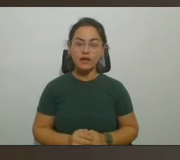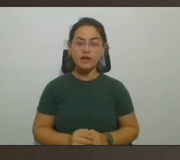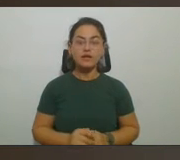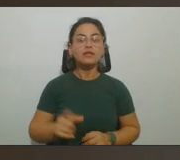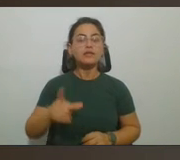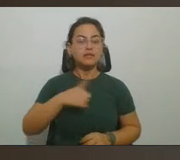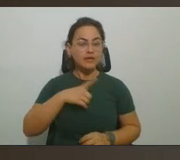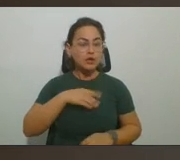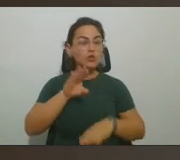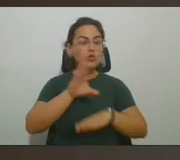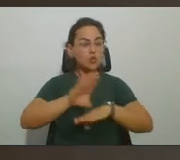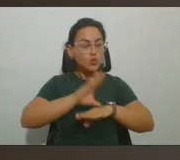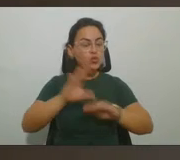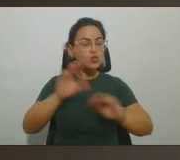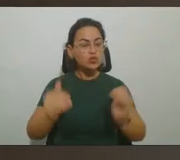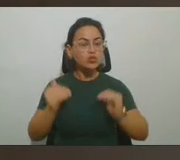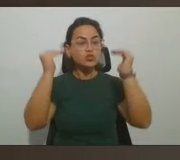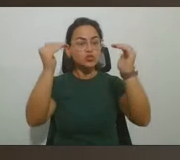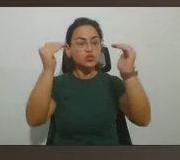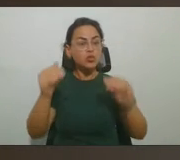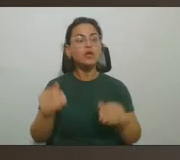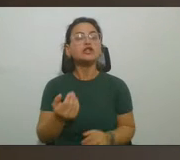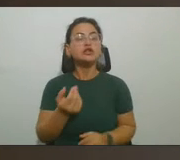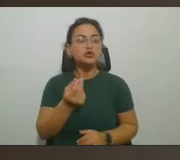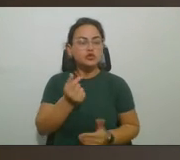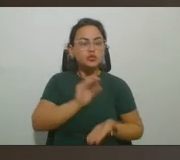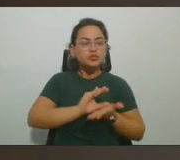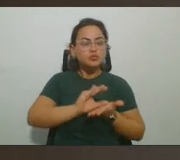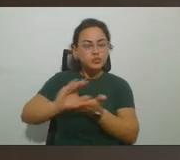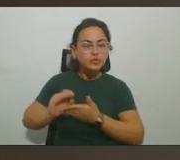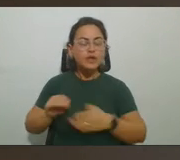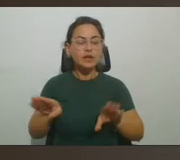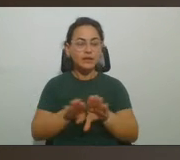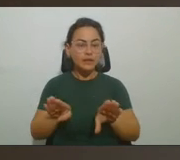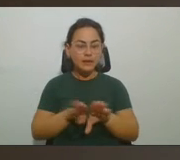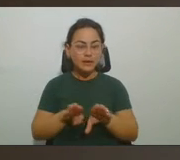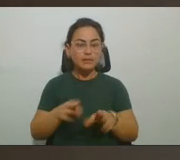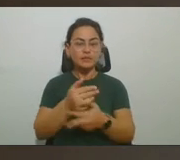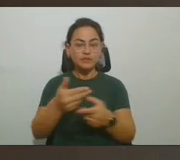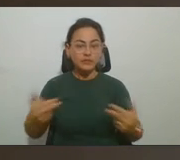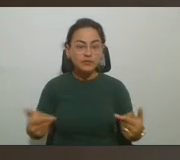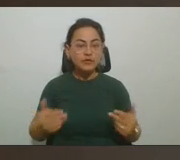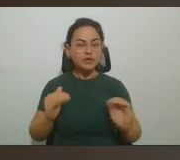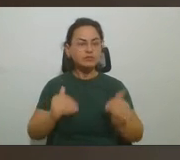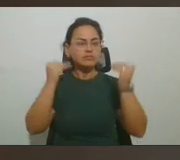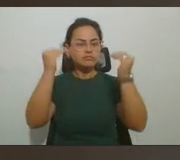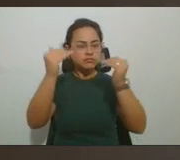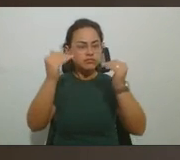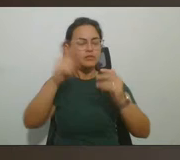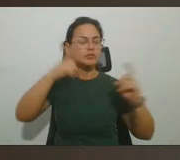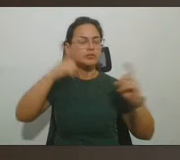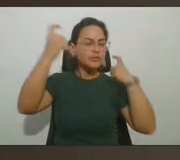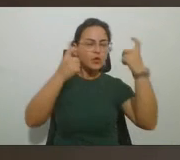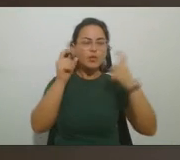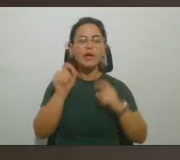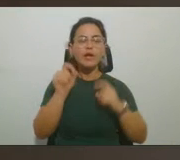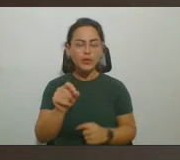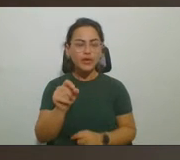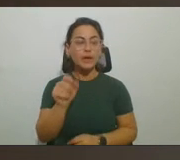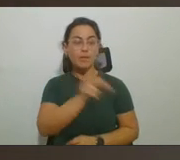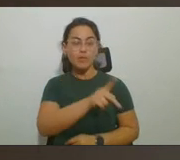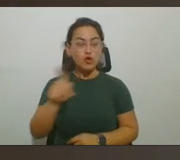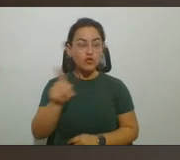cursos de graduação o investimento nos cursos de licenciatura, preocupando-se com a formação de professores